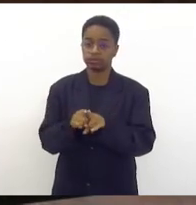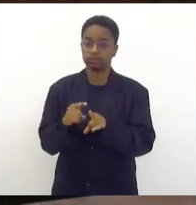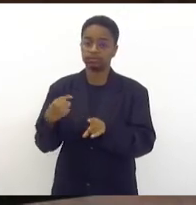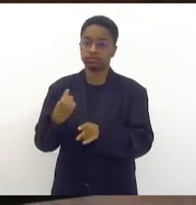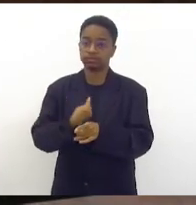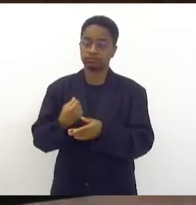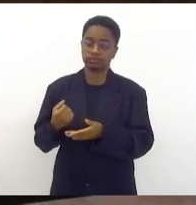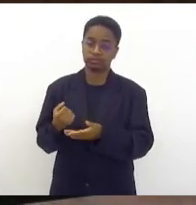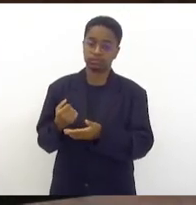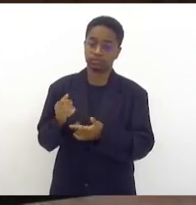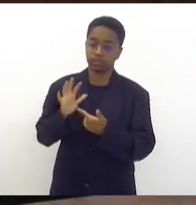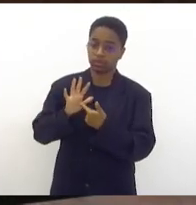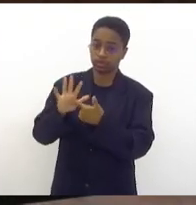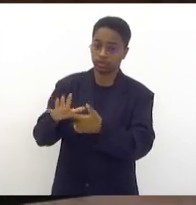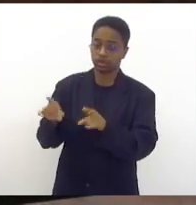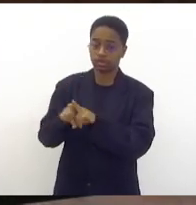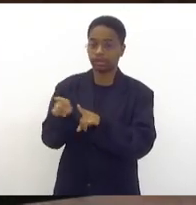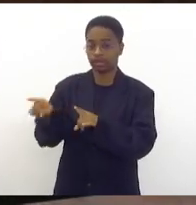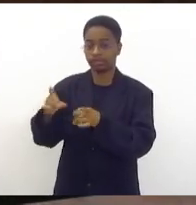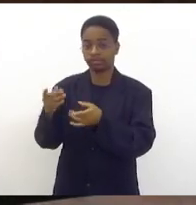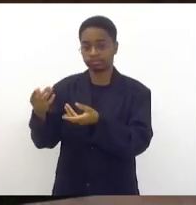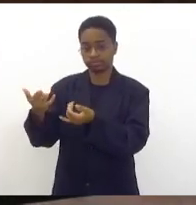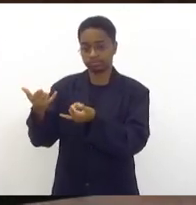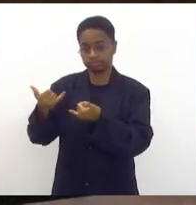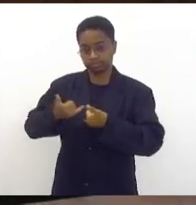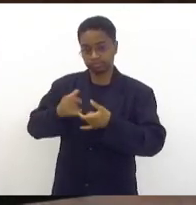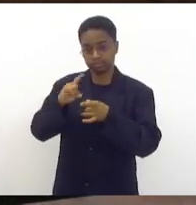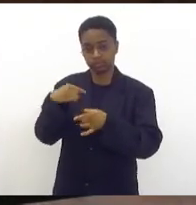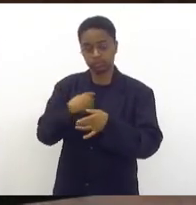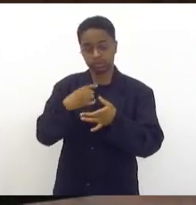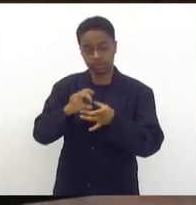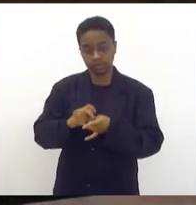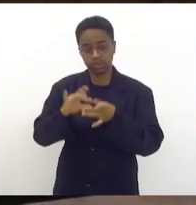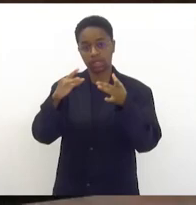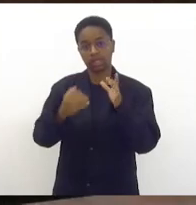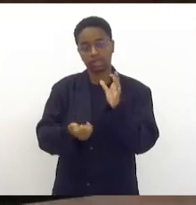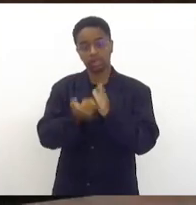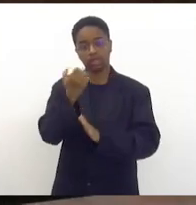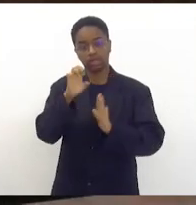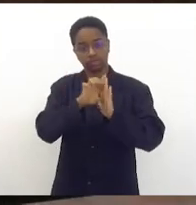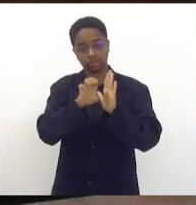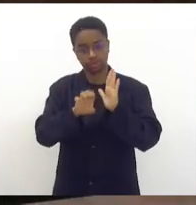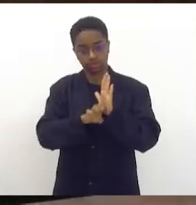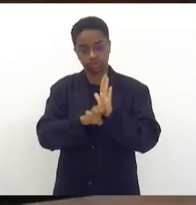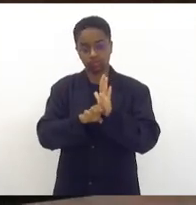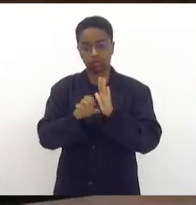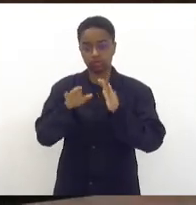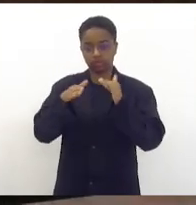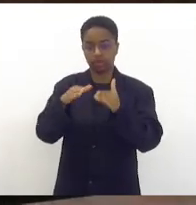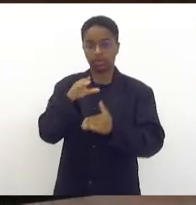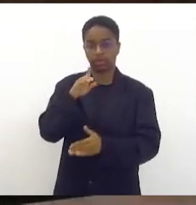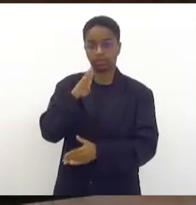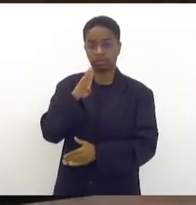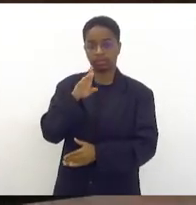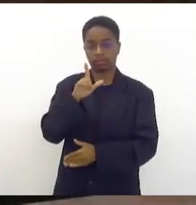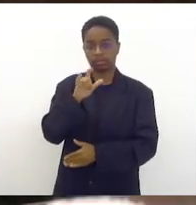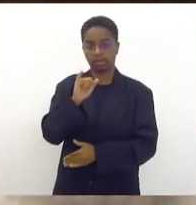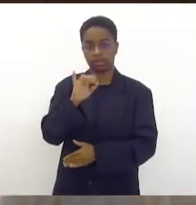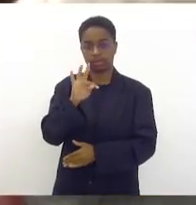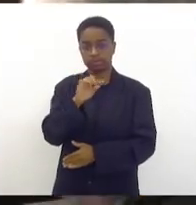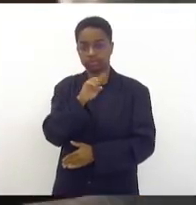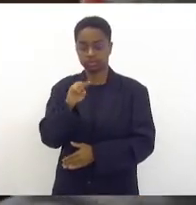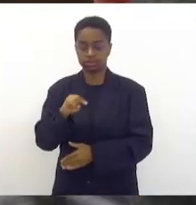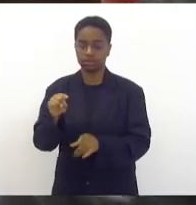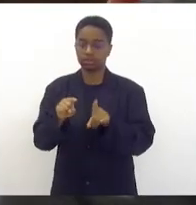conhecimento e deu carta branca para construirmos os estatutos das Blitz. e carta branca